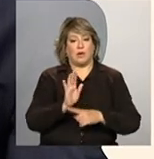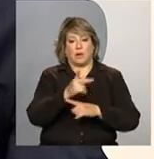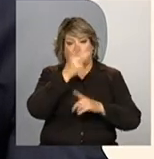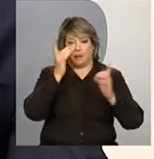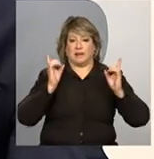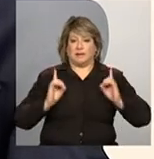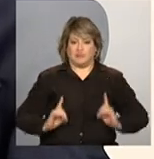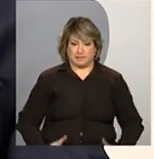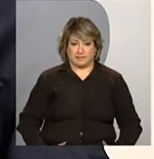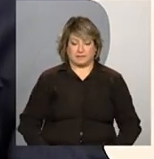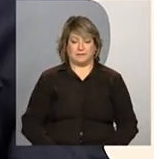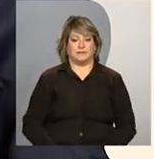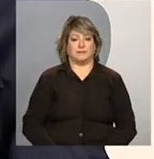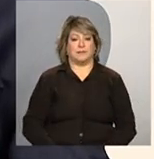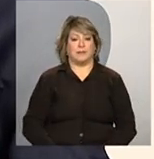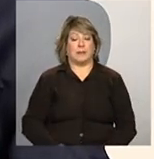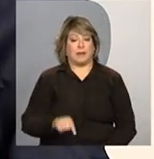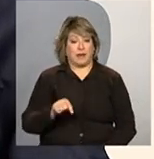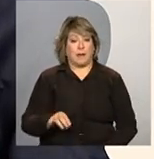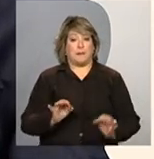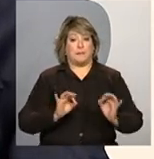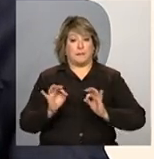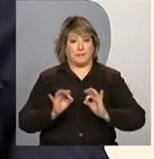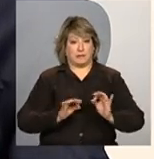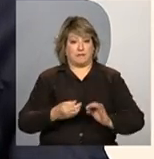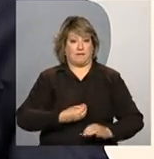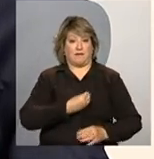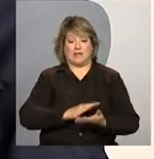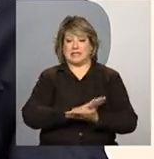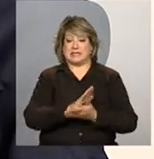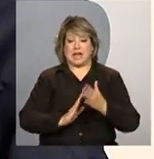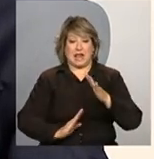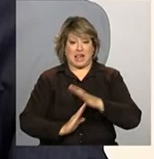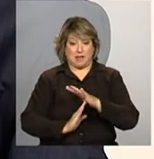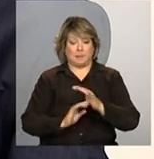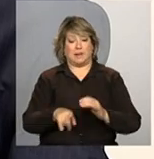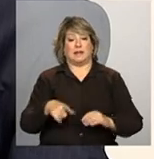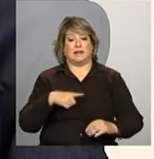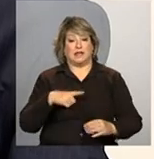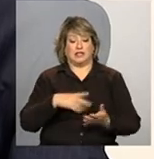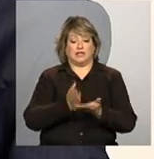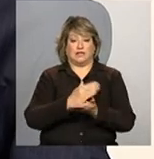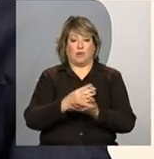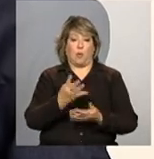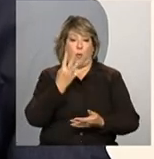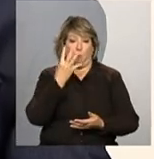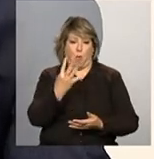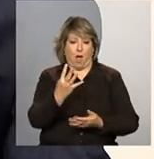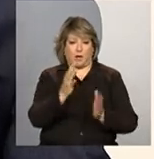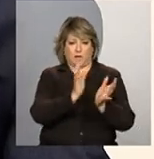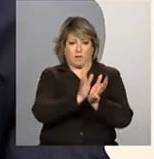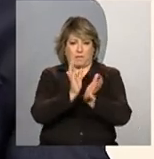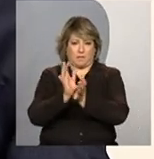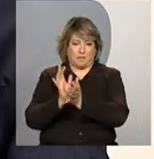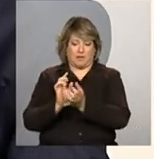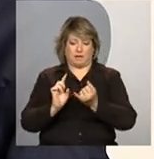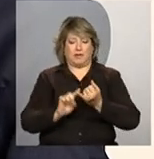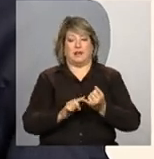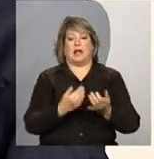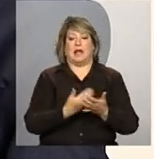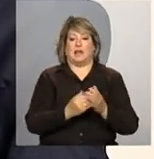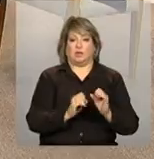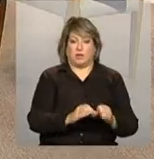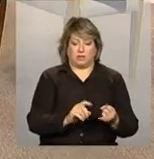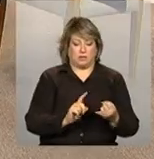com deficiência. O plano Viver Sem Limite, ele está dividido em quatro eixos: a educação, atenção